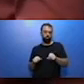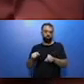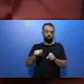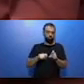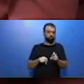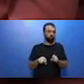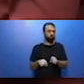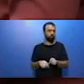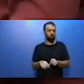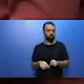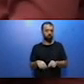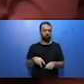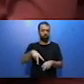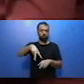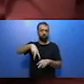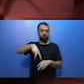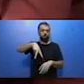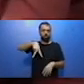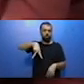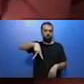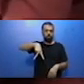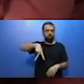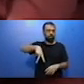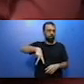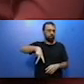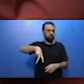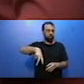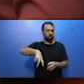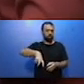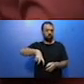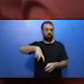afastando as pernas, pegando algo entre as pernas,